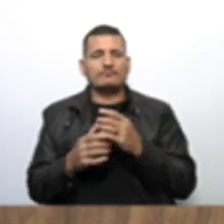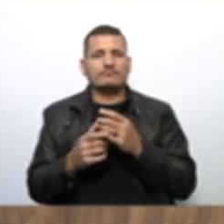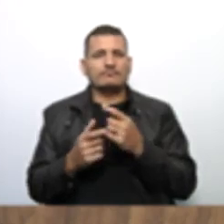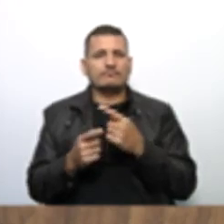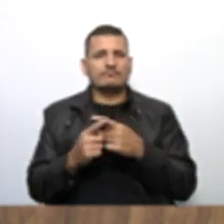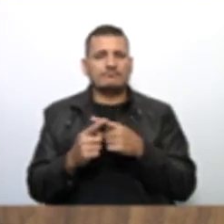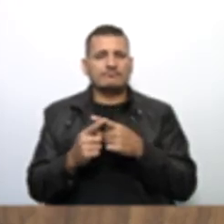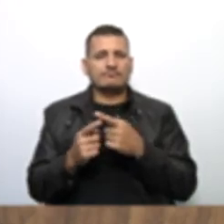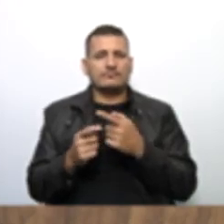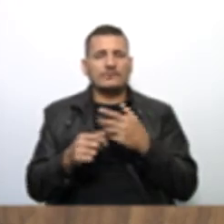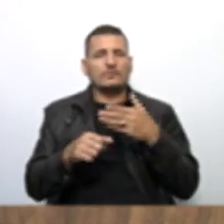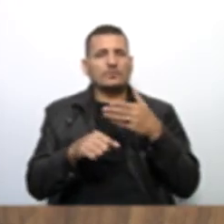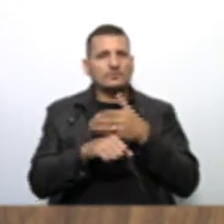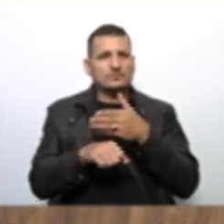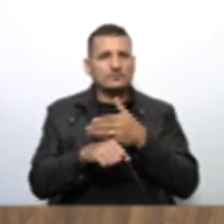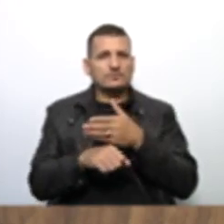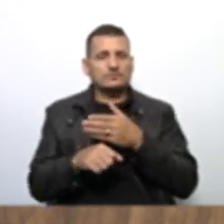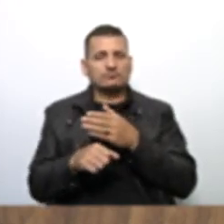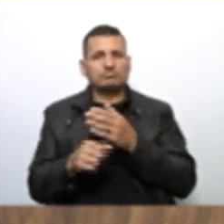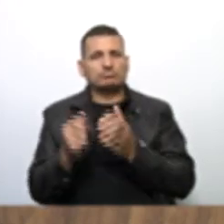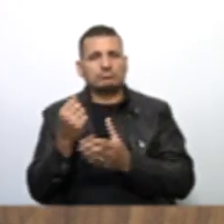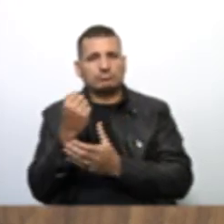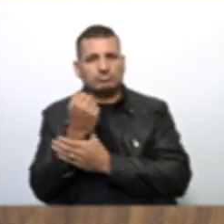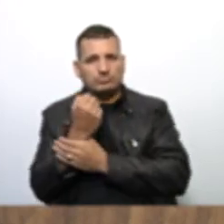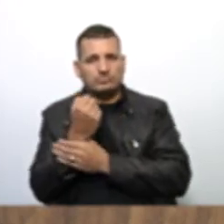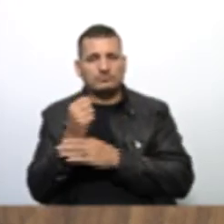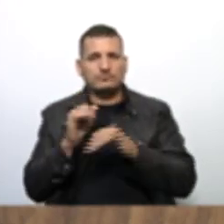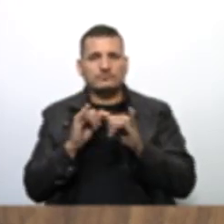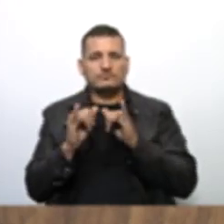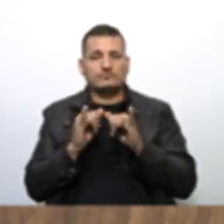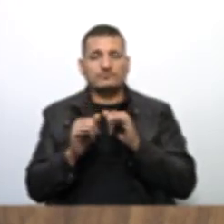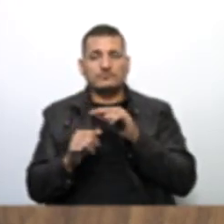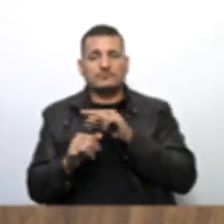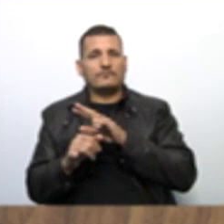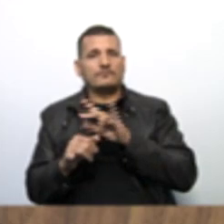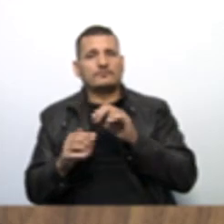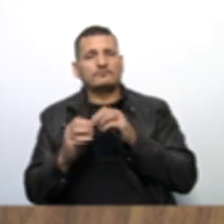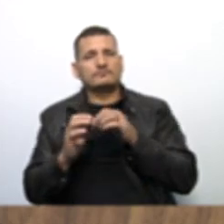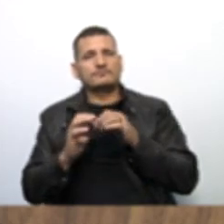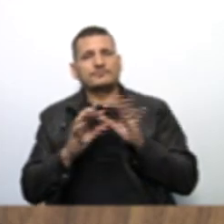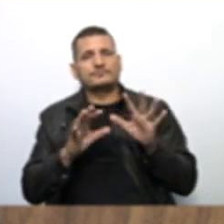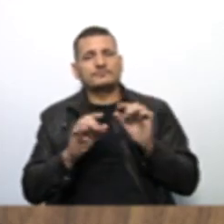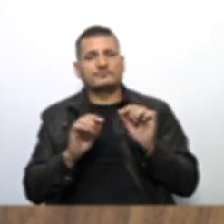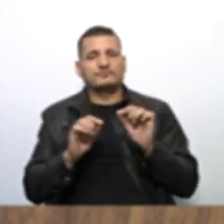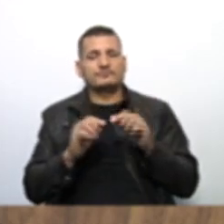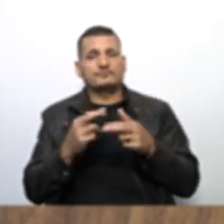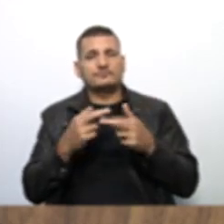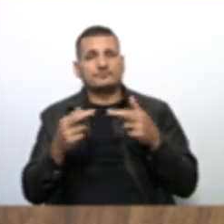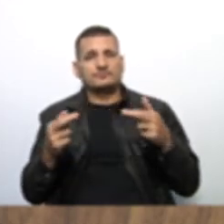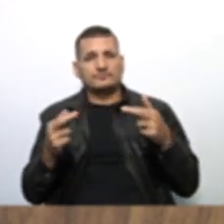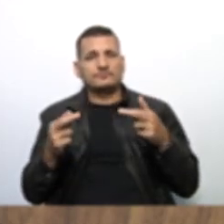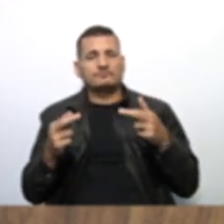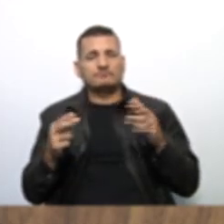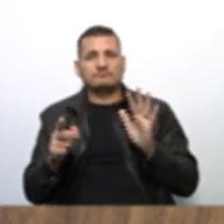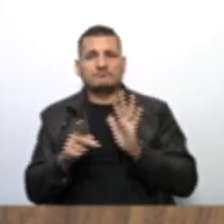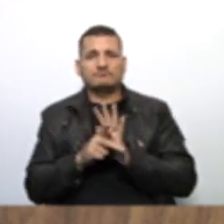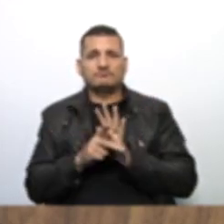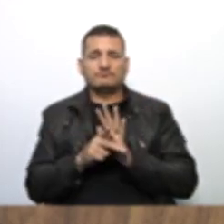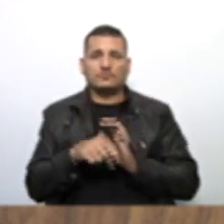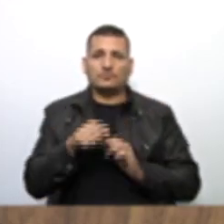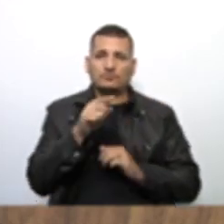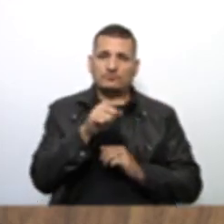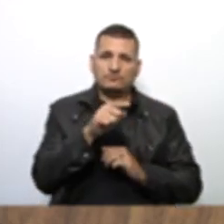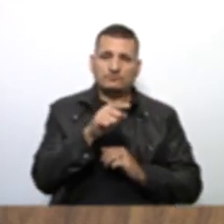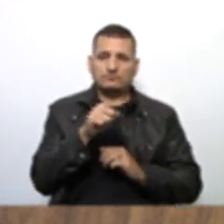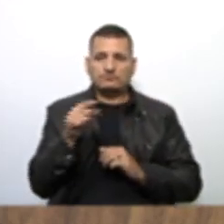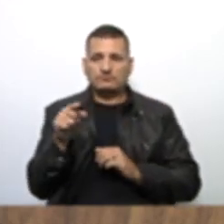o acesso ali protegida, aquela informação, ela vai disponibilizar o quê? Uma rede específica, um canal entre você e a empresa,